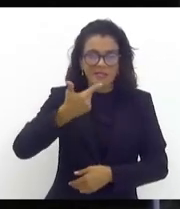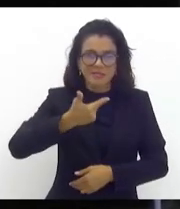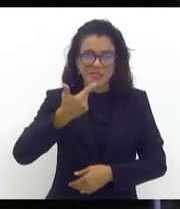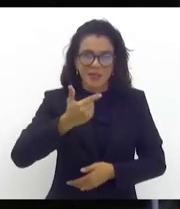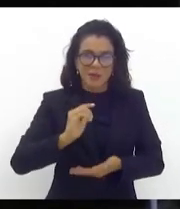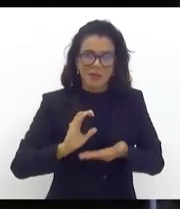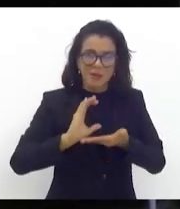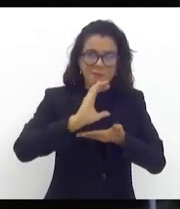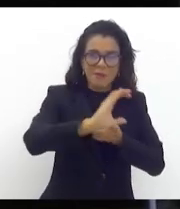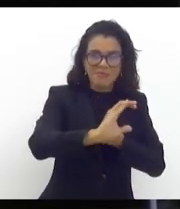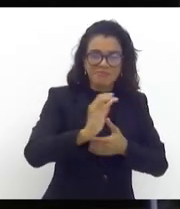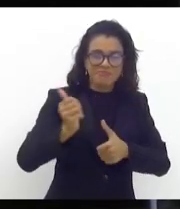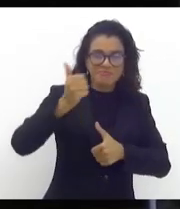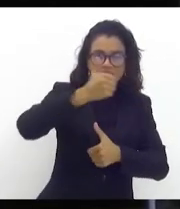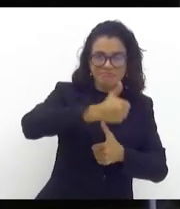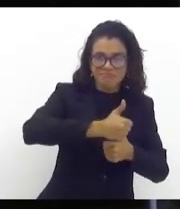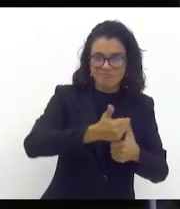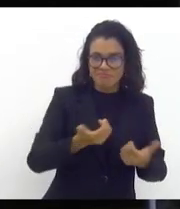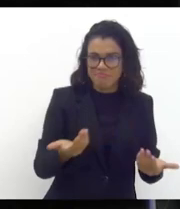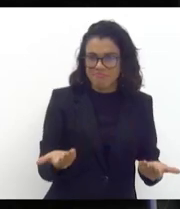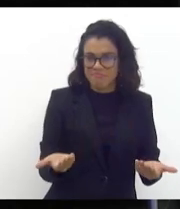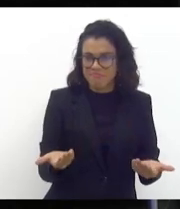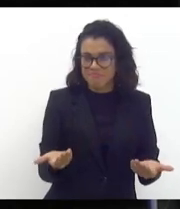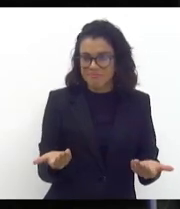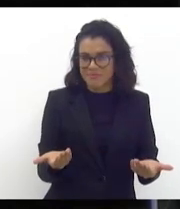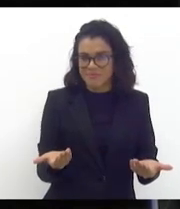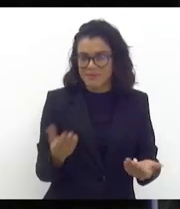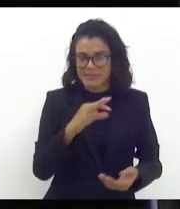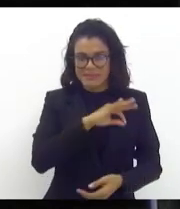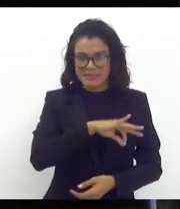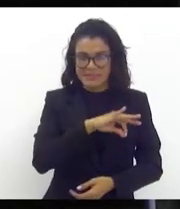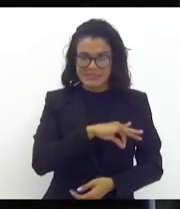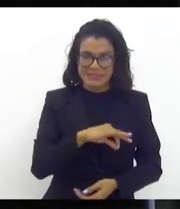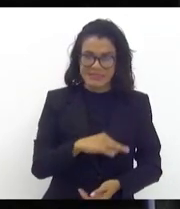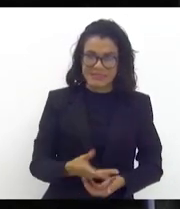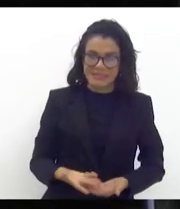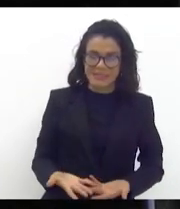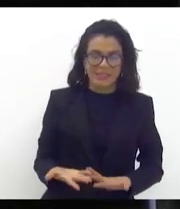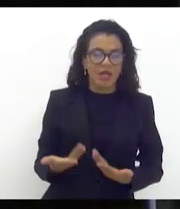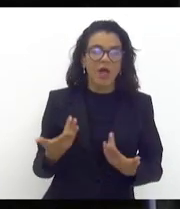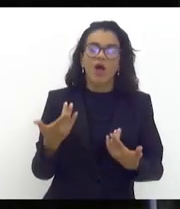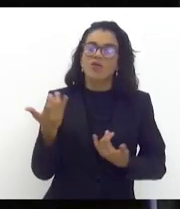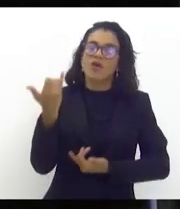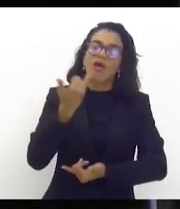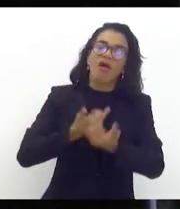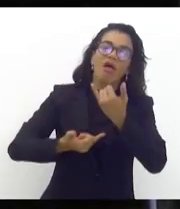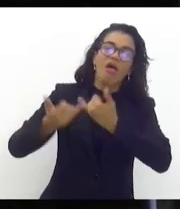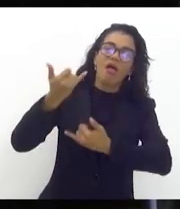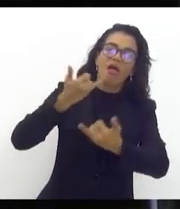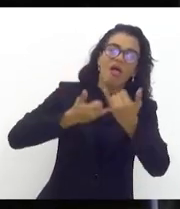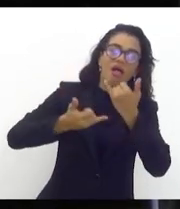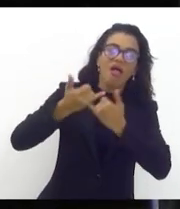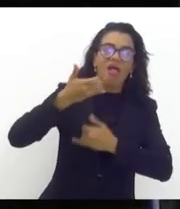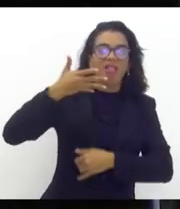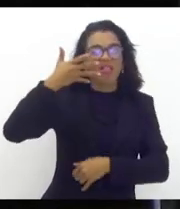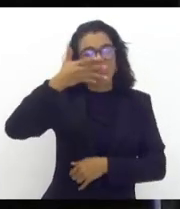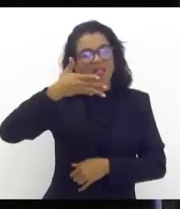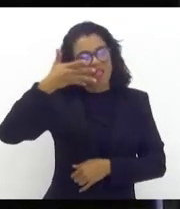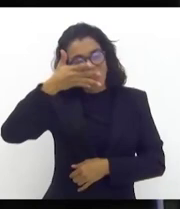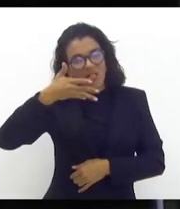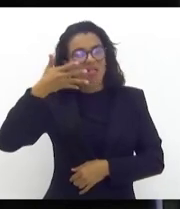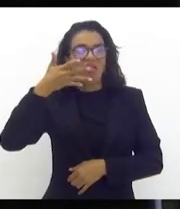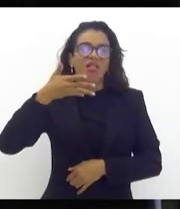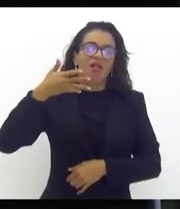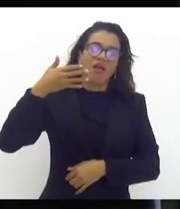da reposição, da recomposição salarial. Então, não me venham com esse discurso, que é